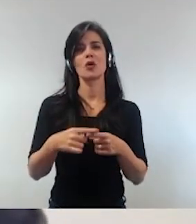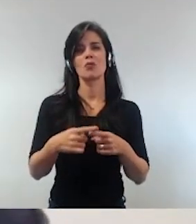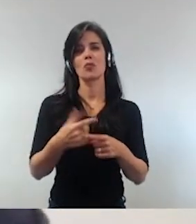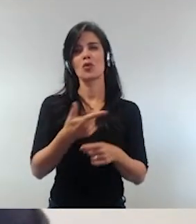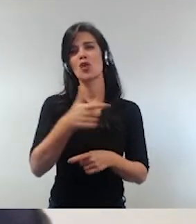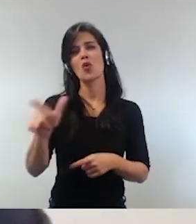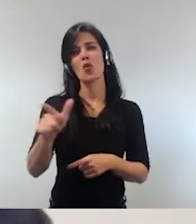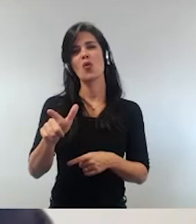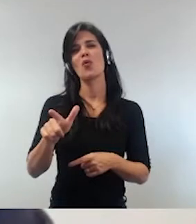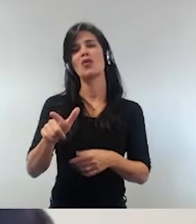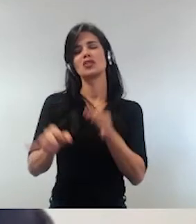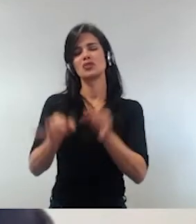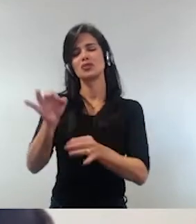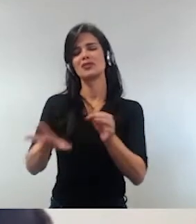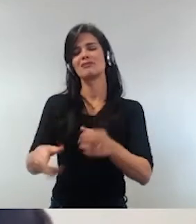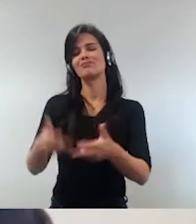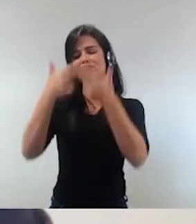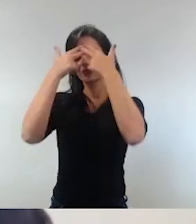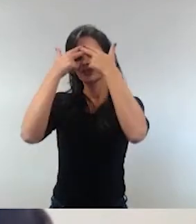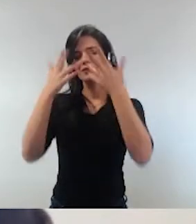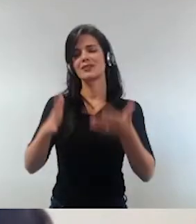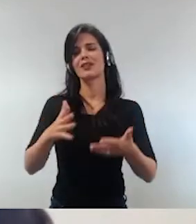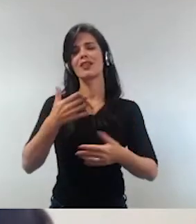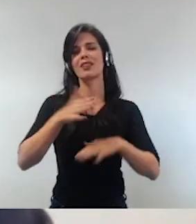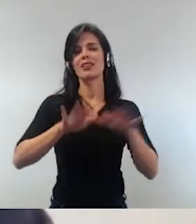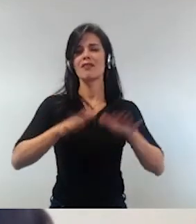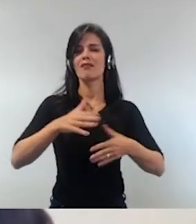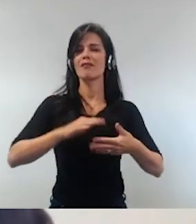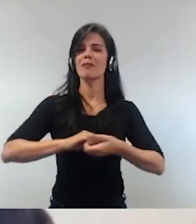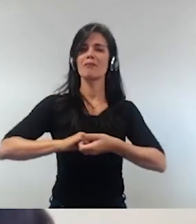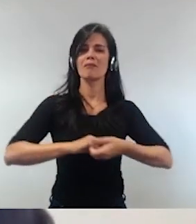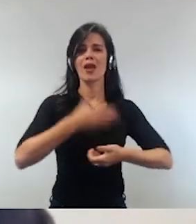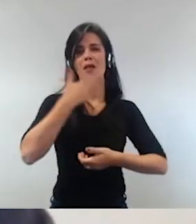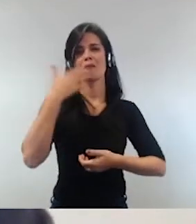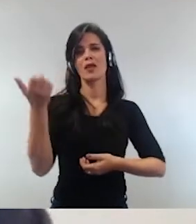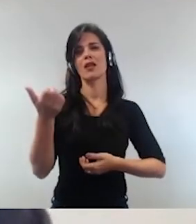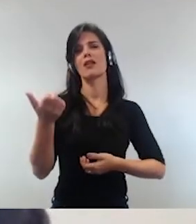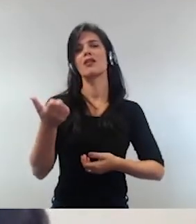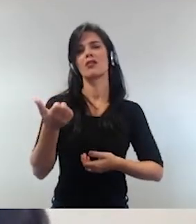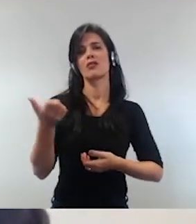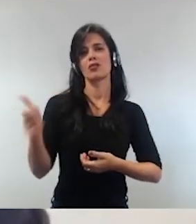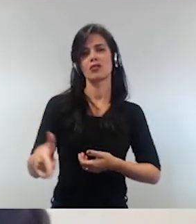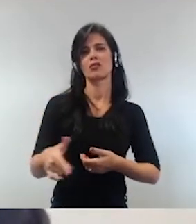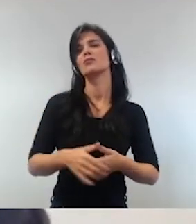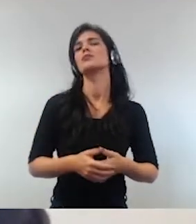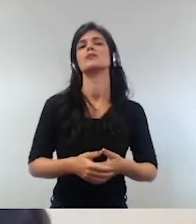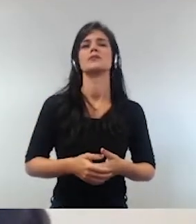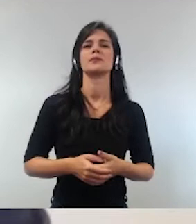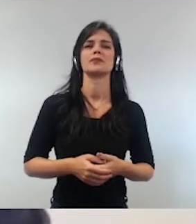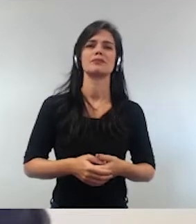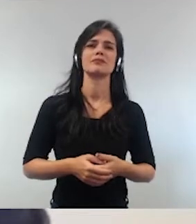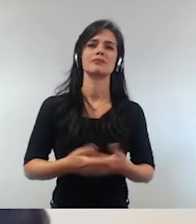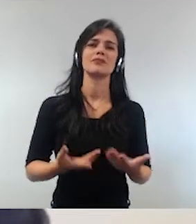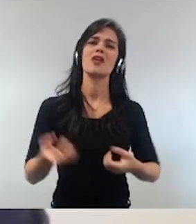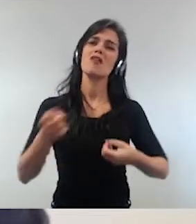traumática do que aquela que resida no campo negocial. E volto a dizer, nosso